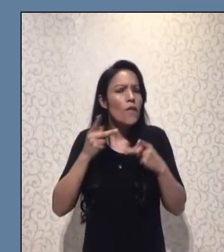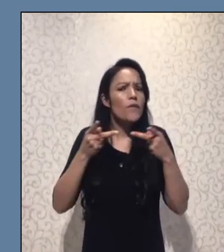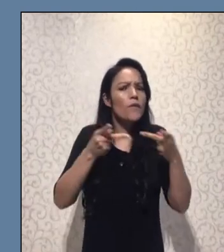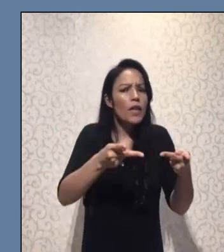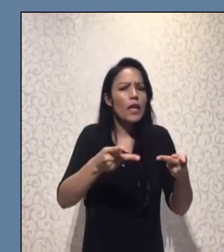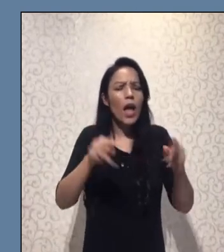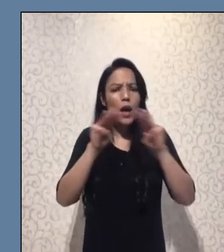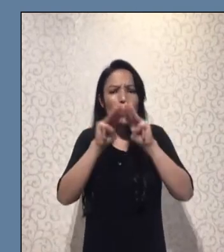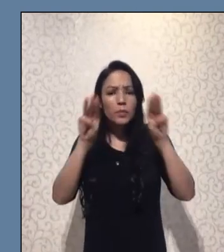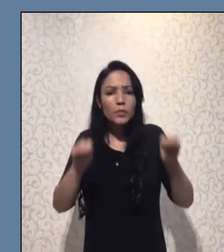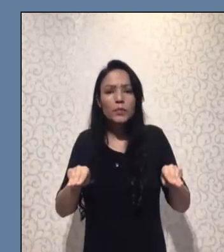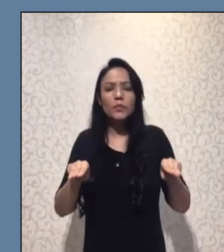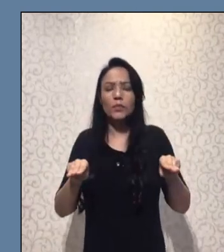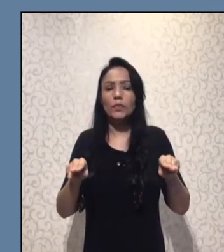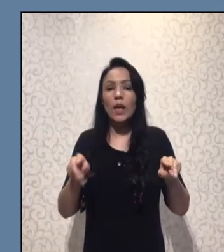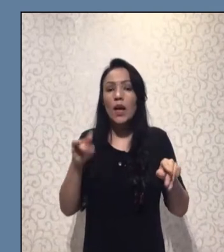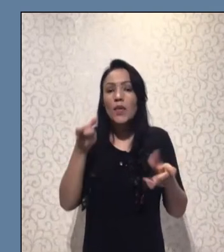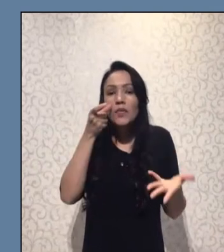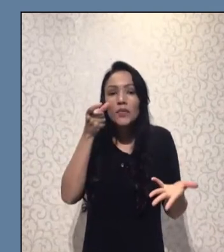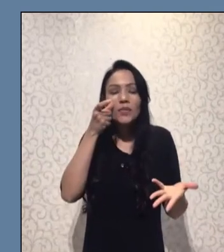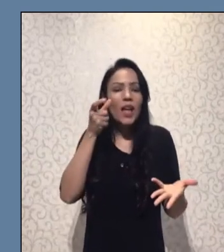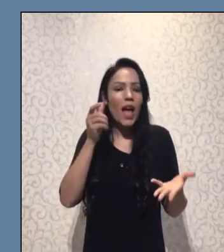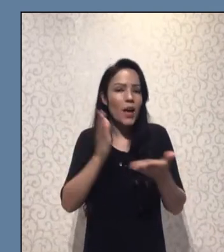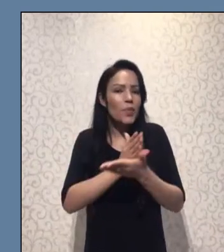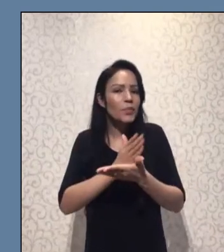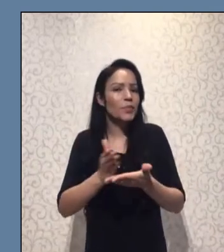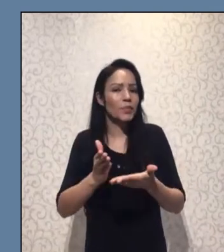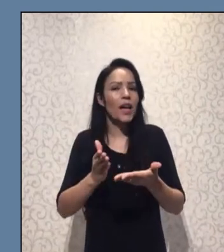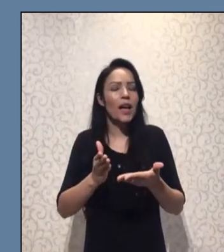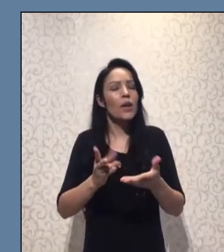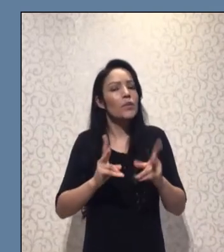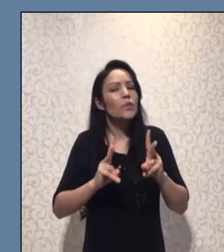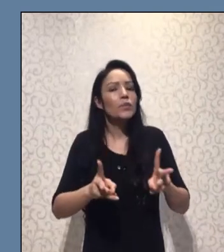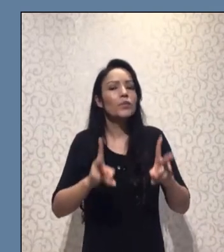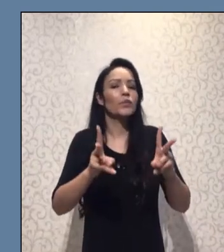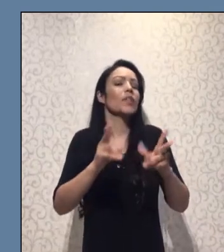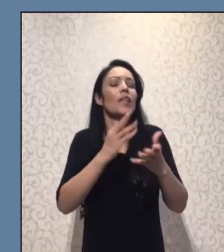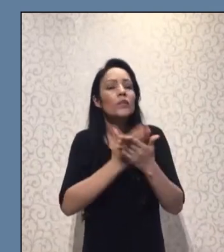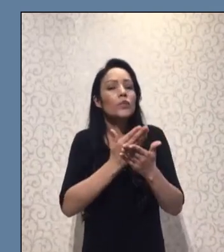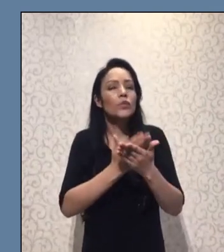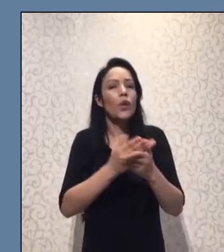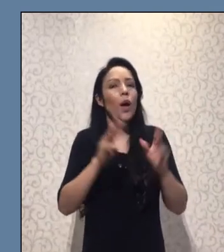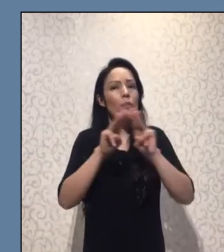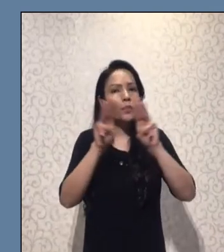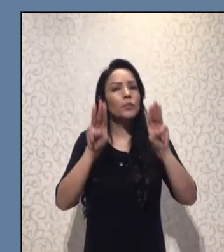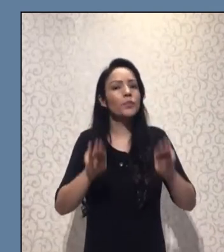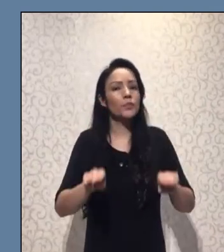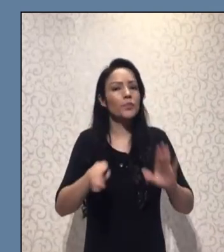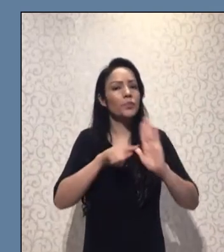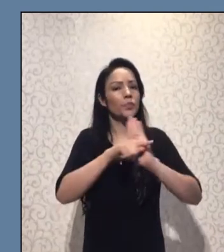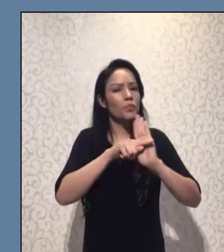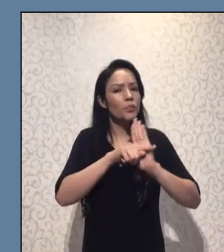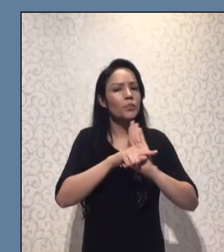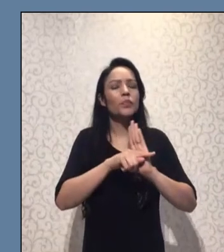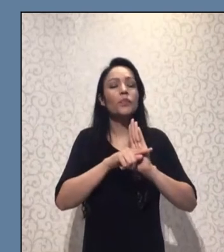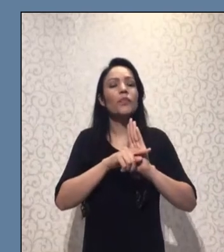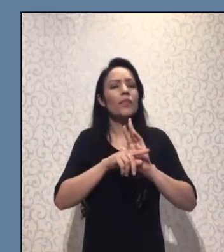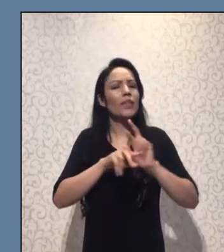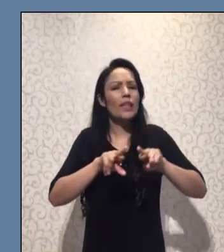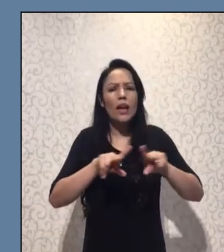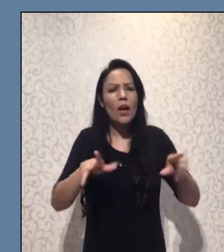algum motivo, chamou a atenção delas, elas continuam estudando os museus ou essas obras